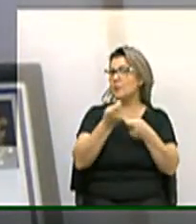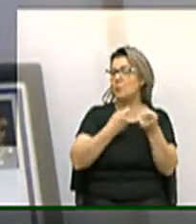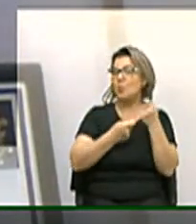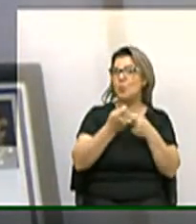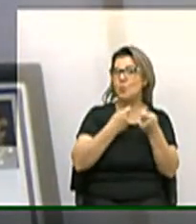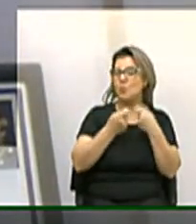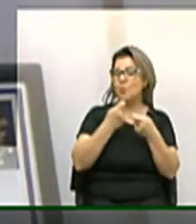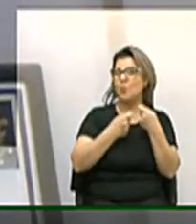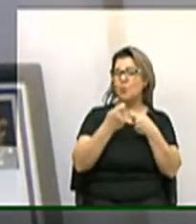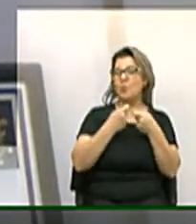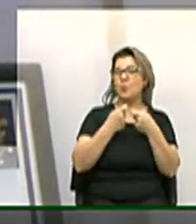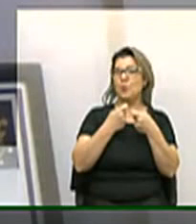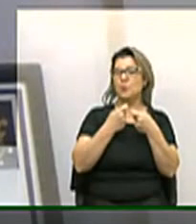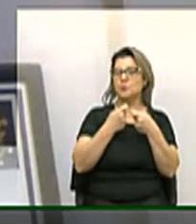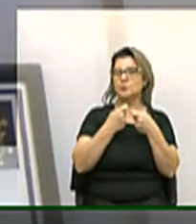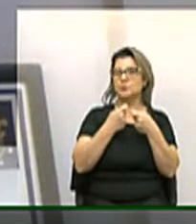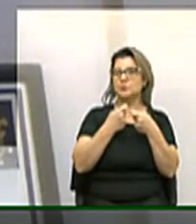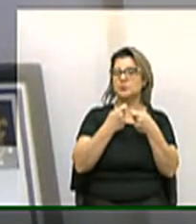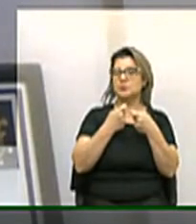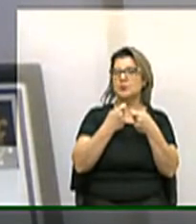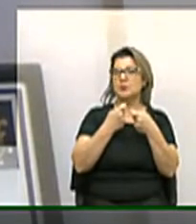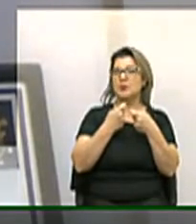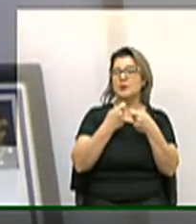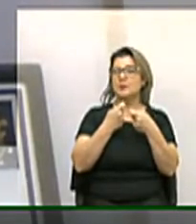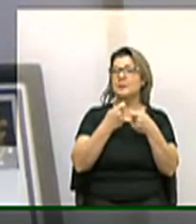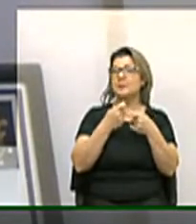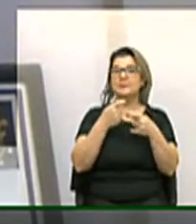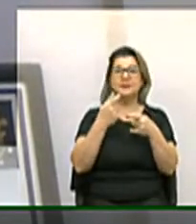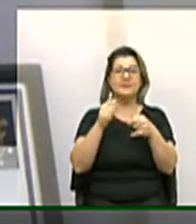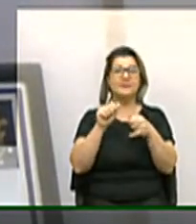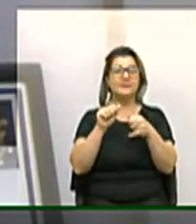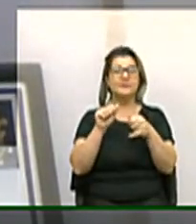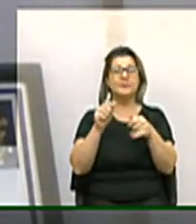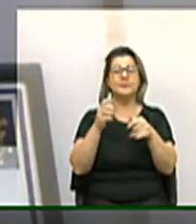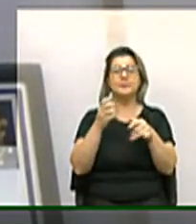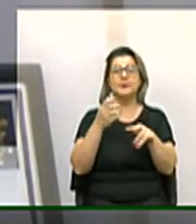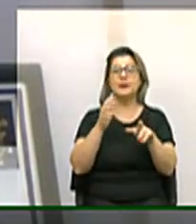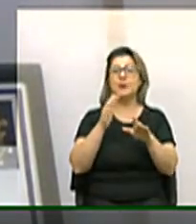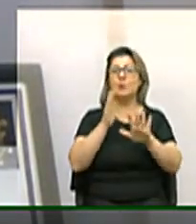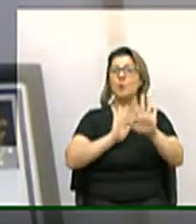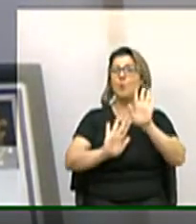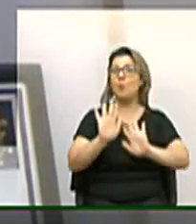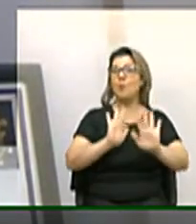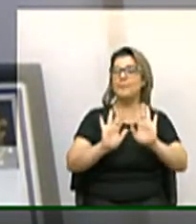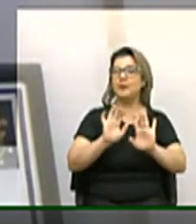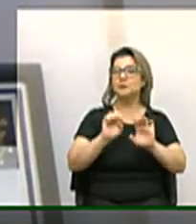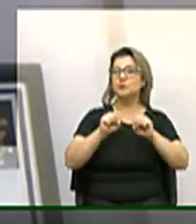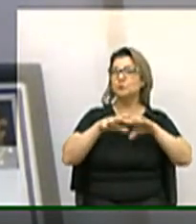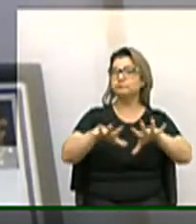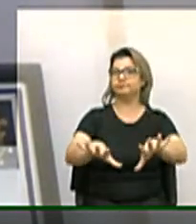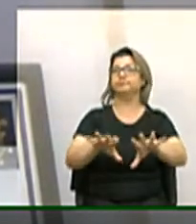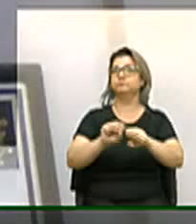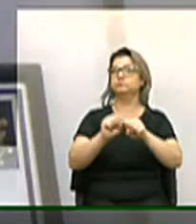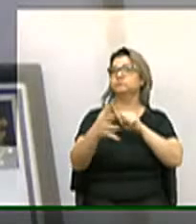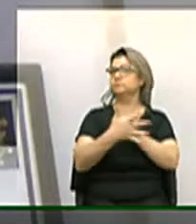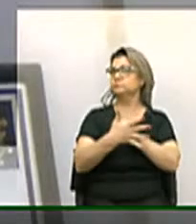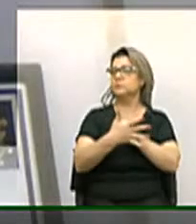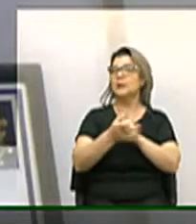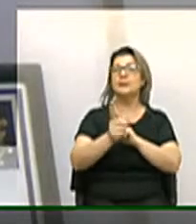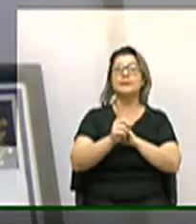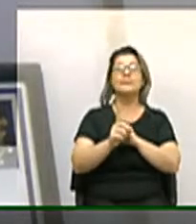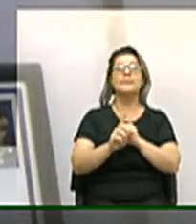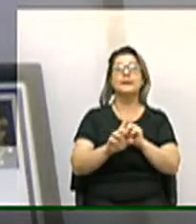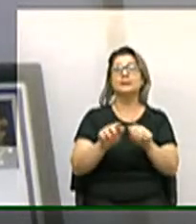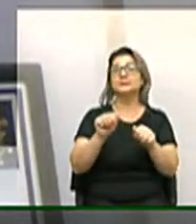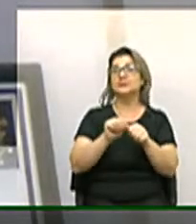Covid-19. Vou repetir. O governo do Estado está fazendo caixa. Eu não estou dizendo que ele não vai aplicar. Eu estou dizendo que ele